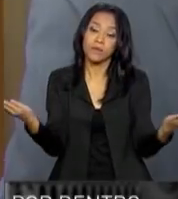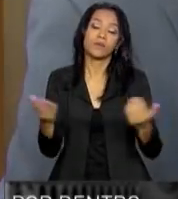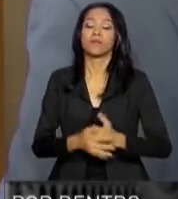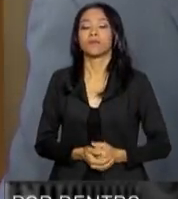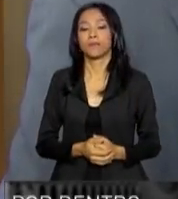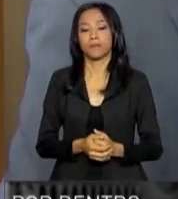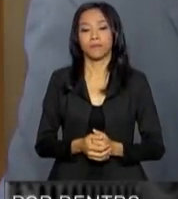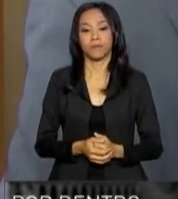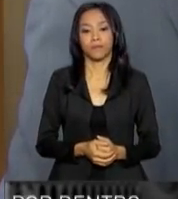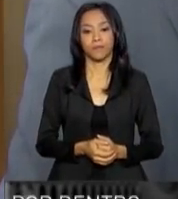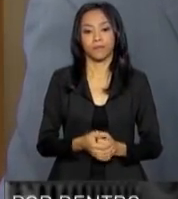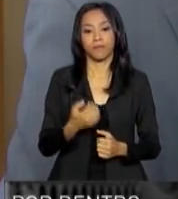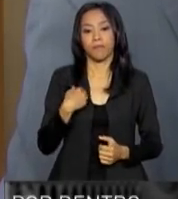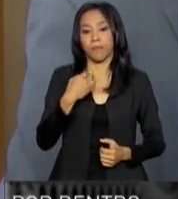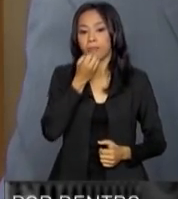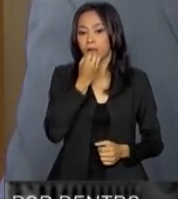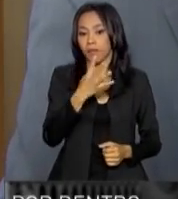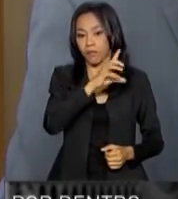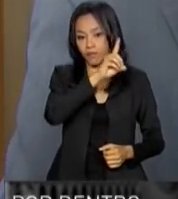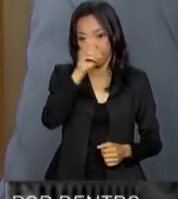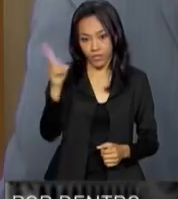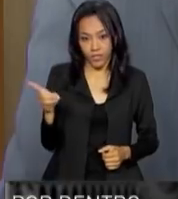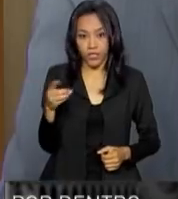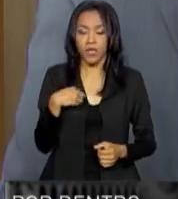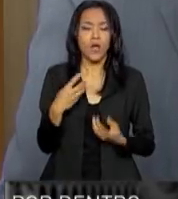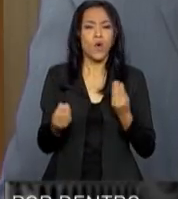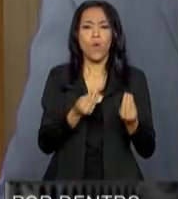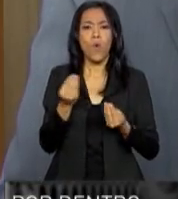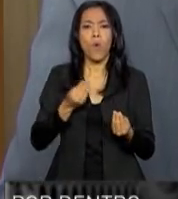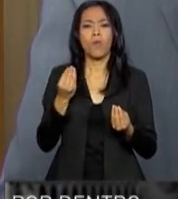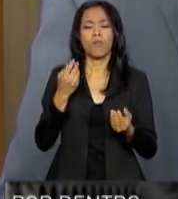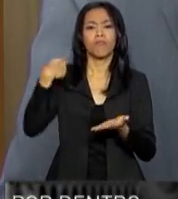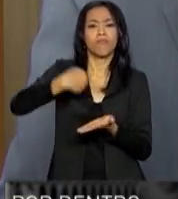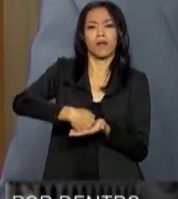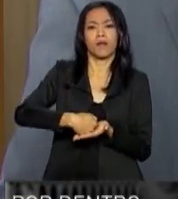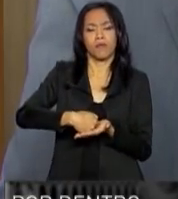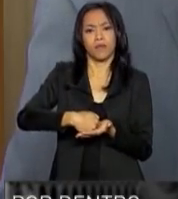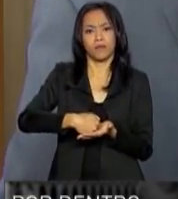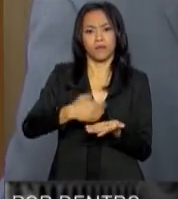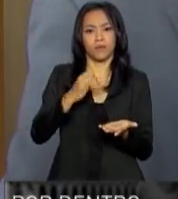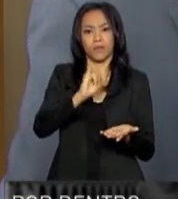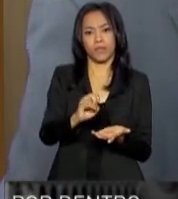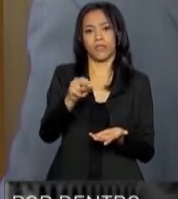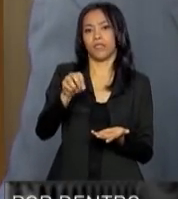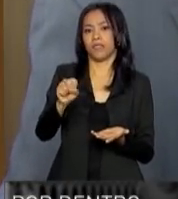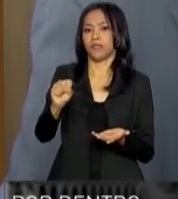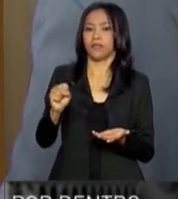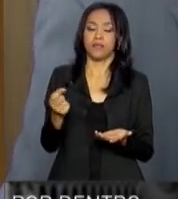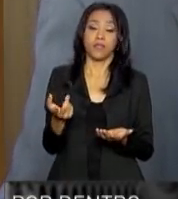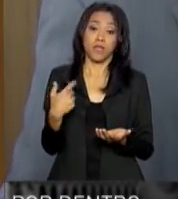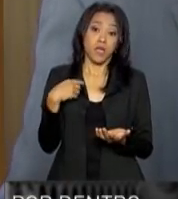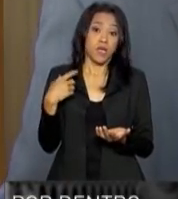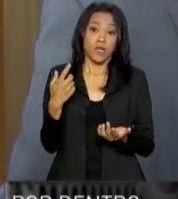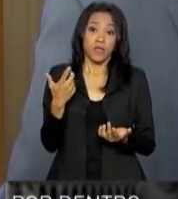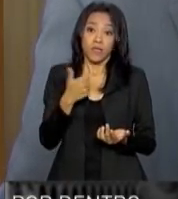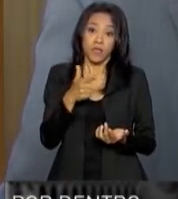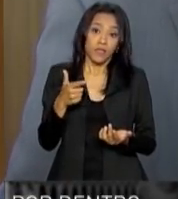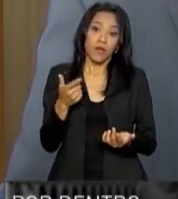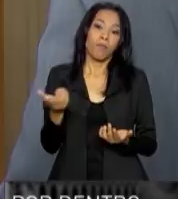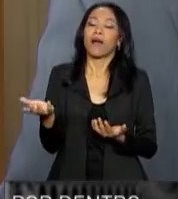bom dia há a questão de forma de pagamento nós o inss ele não trabalha com a parte da arrecadação